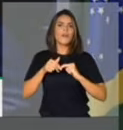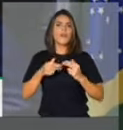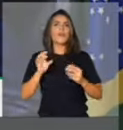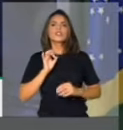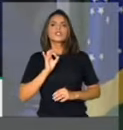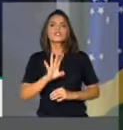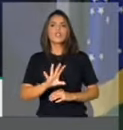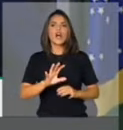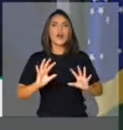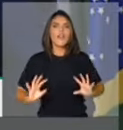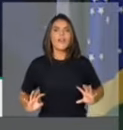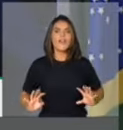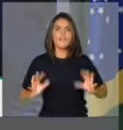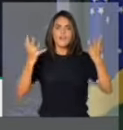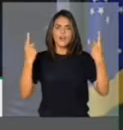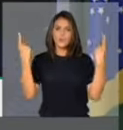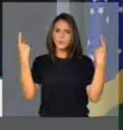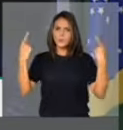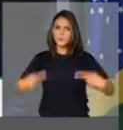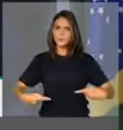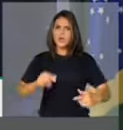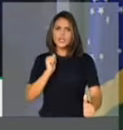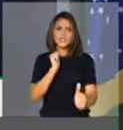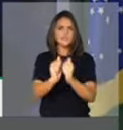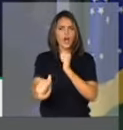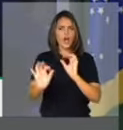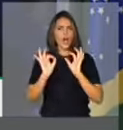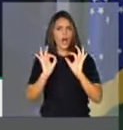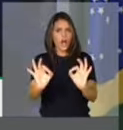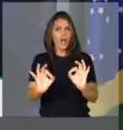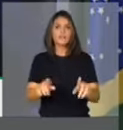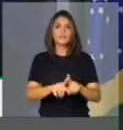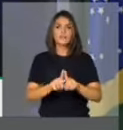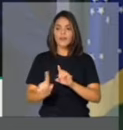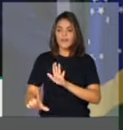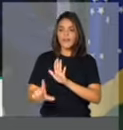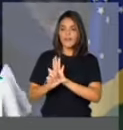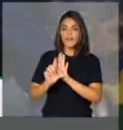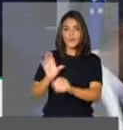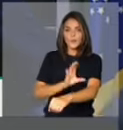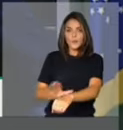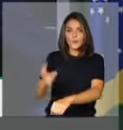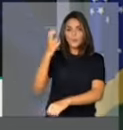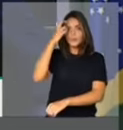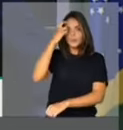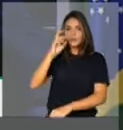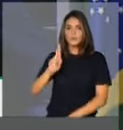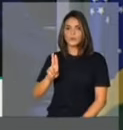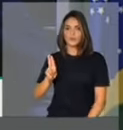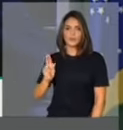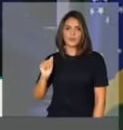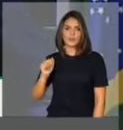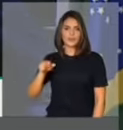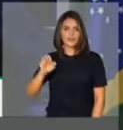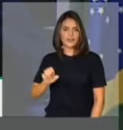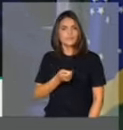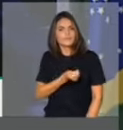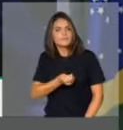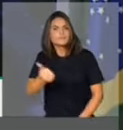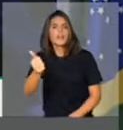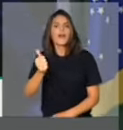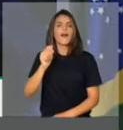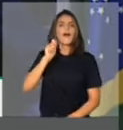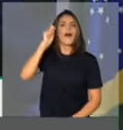grandes eventos esportivos, e a lei na cultura chamada Lei Rouanet, que beneficia grandes artistas,